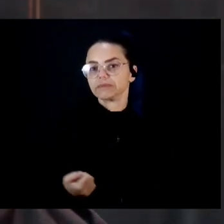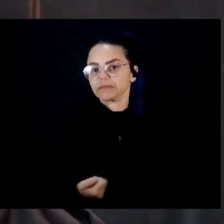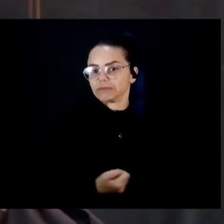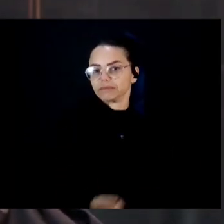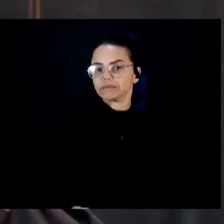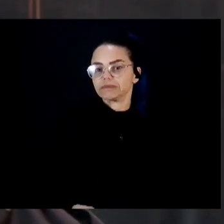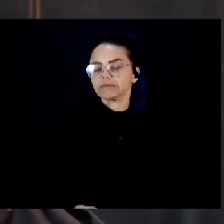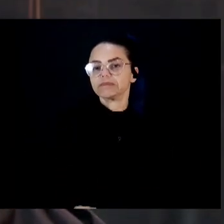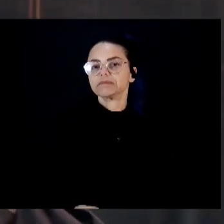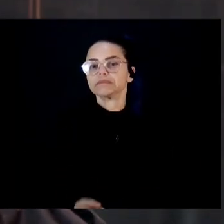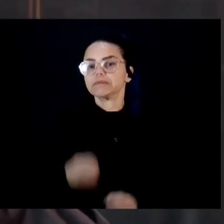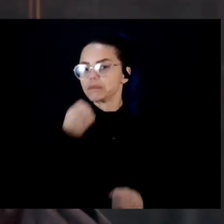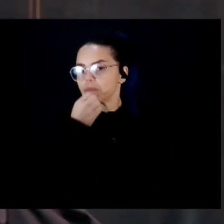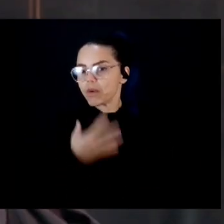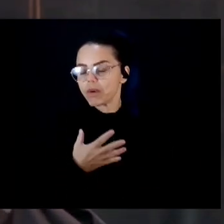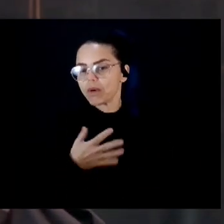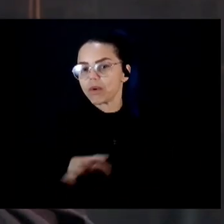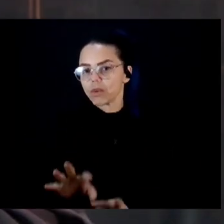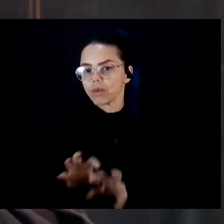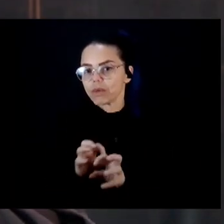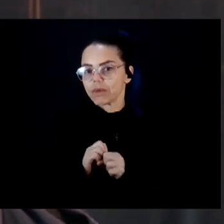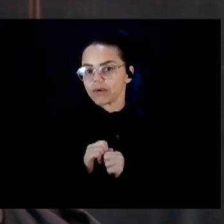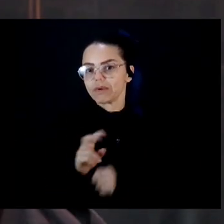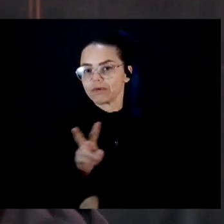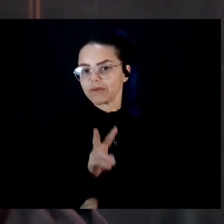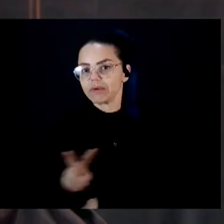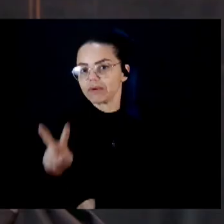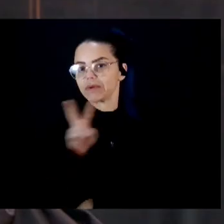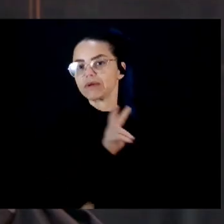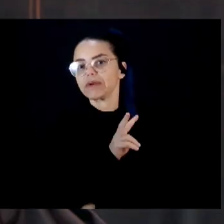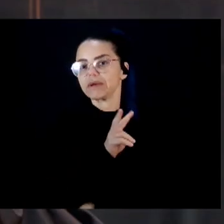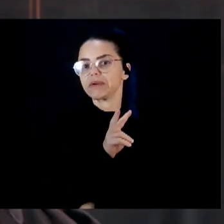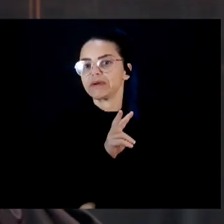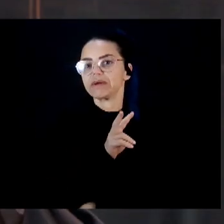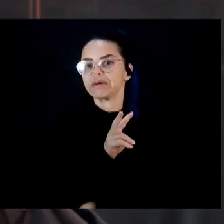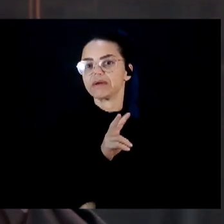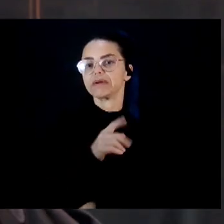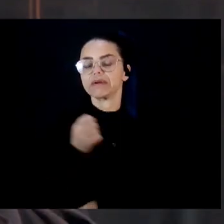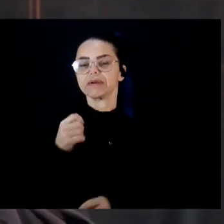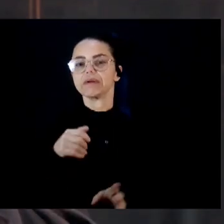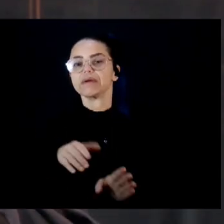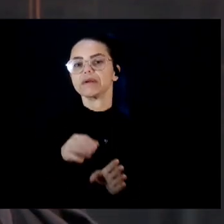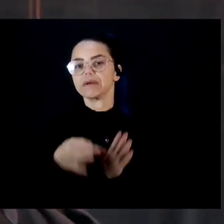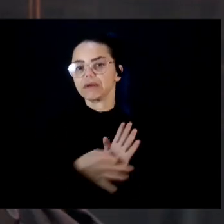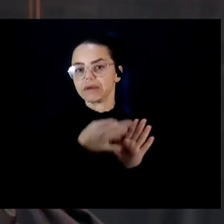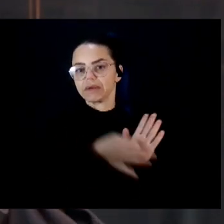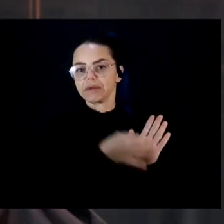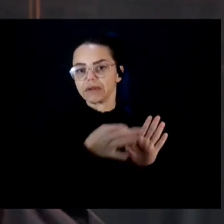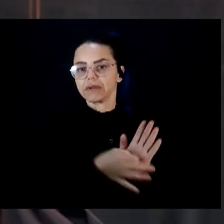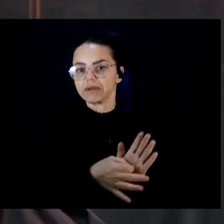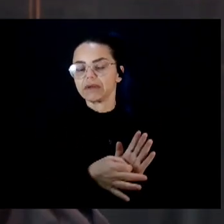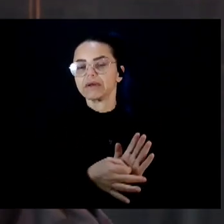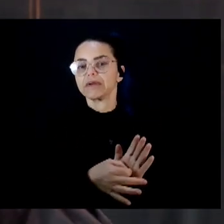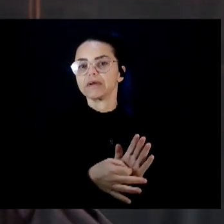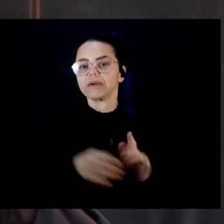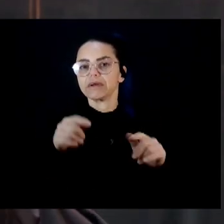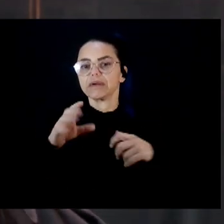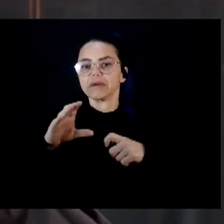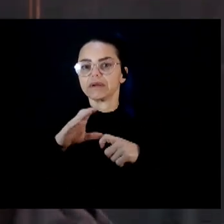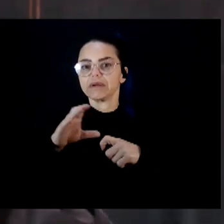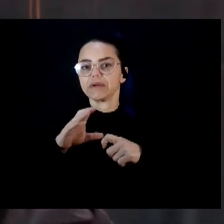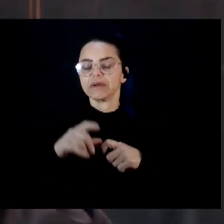realizar essa absorção. Então, nesses casos, a gente recomenda, sim, em consultório, a reposição da